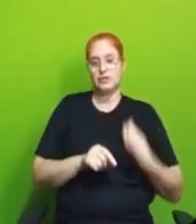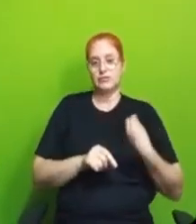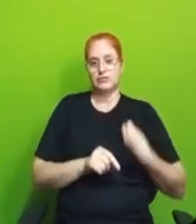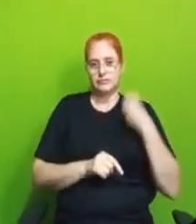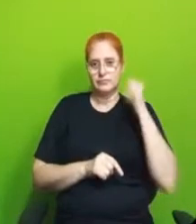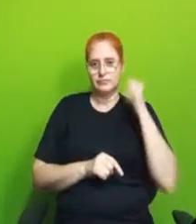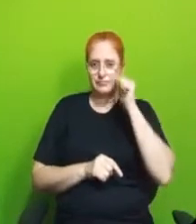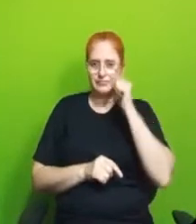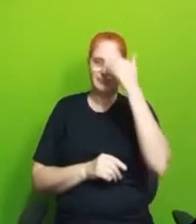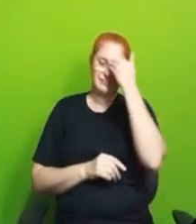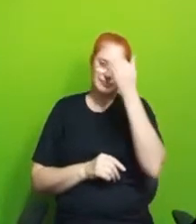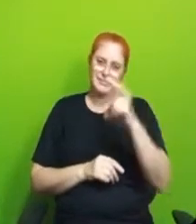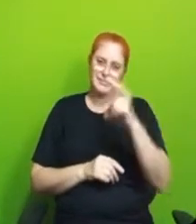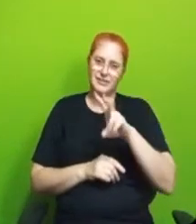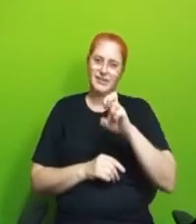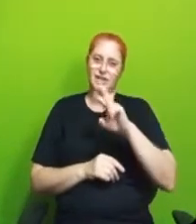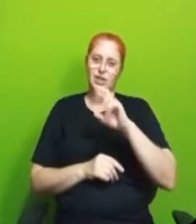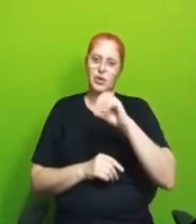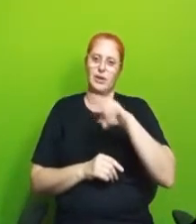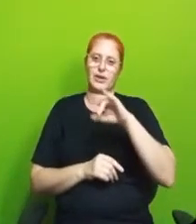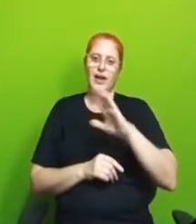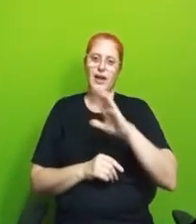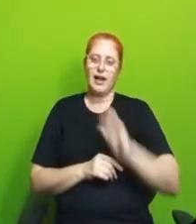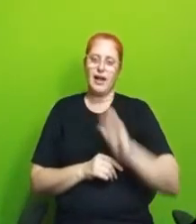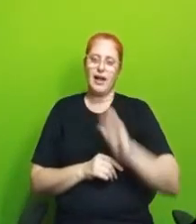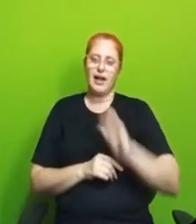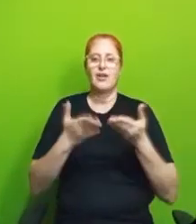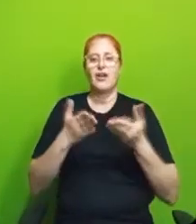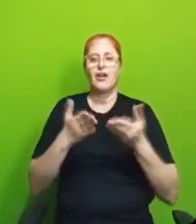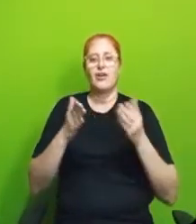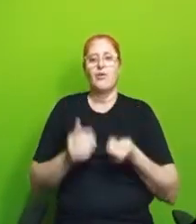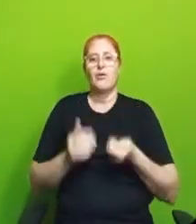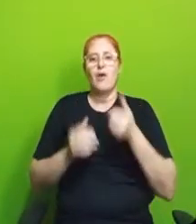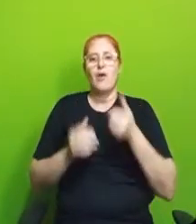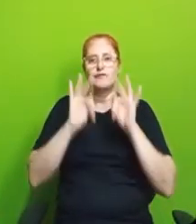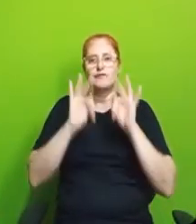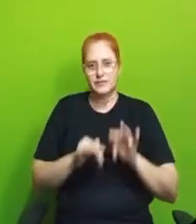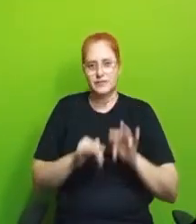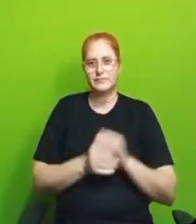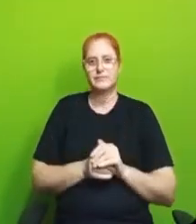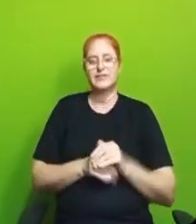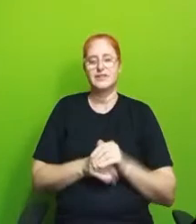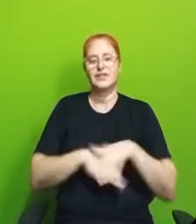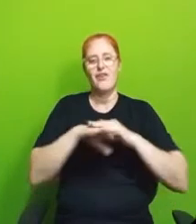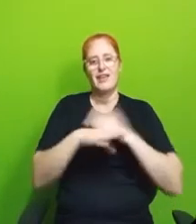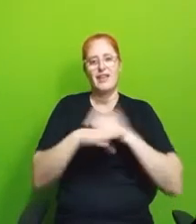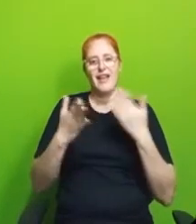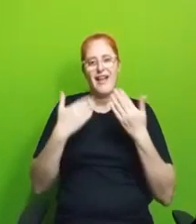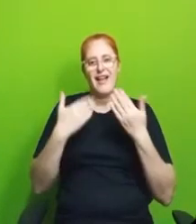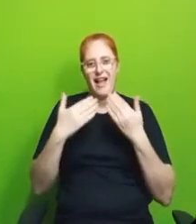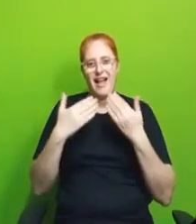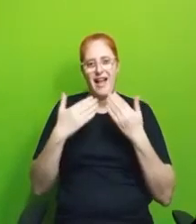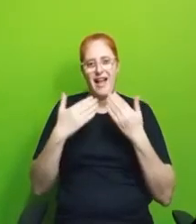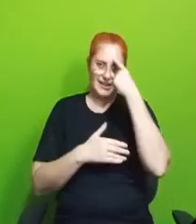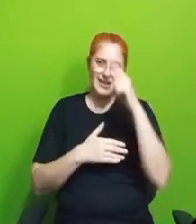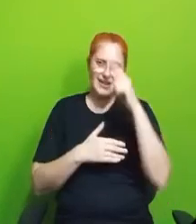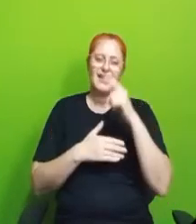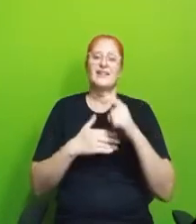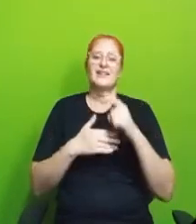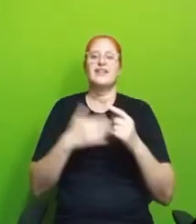Obrigada, Verônica. A gente está se encaminhando para o fim. É uma conversa rápida mesmo. A ideia dessa prosa feminista é que sejam